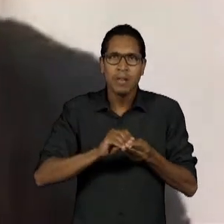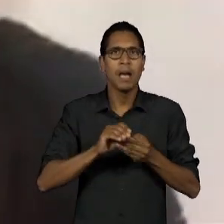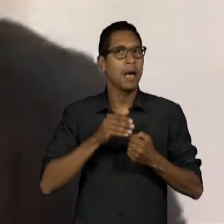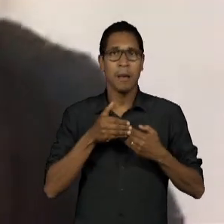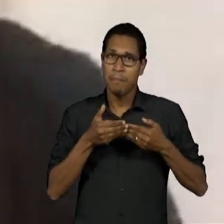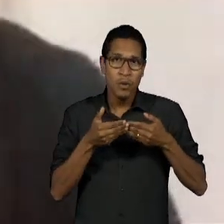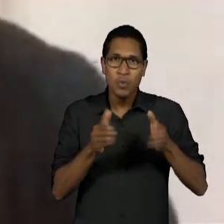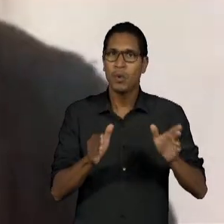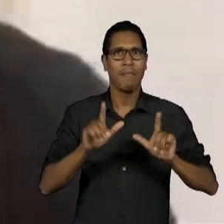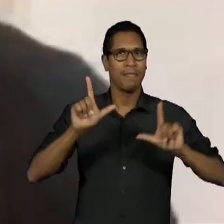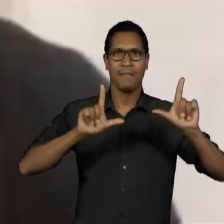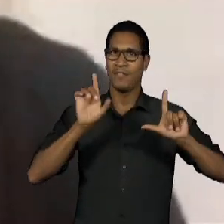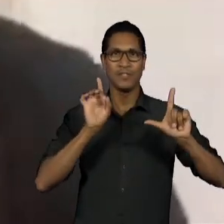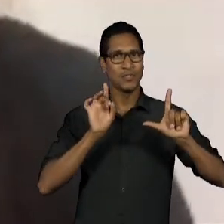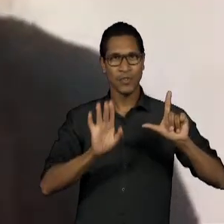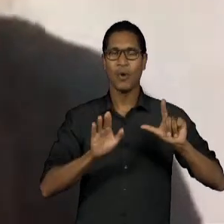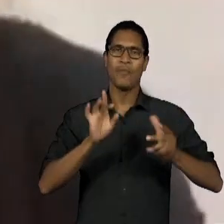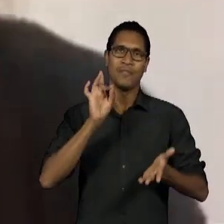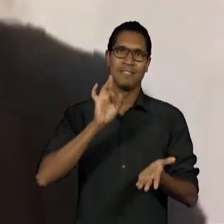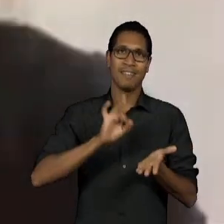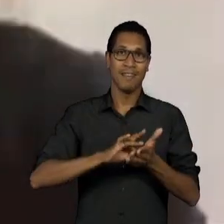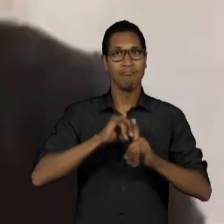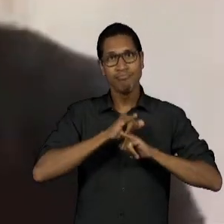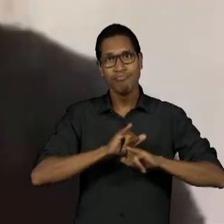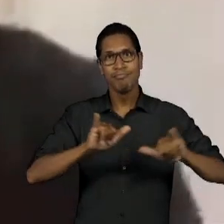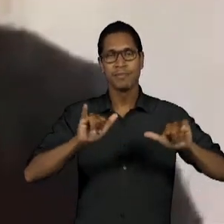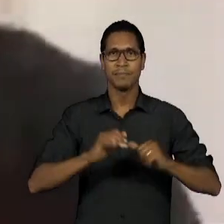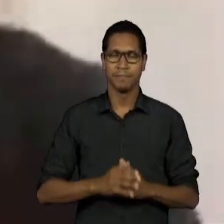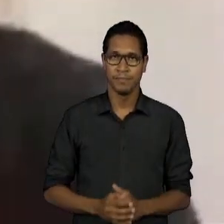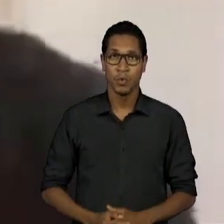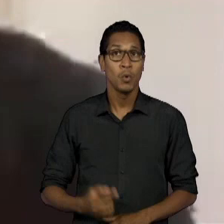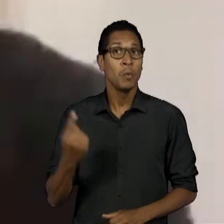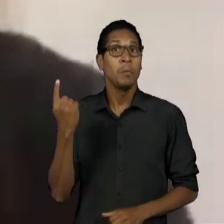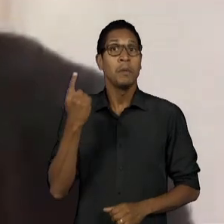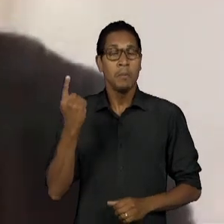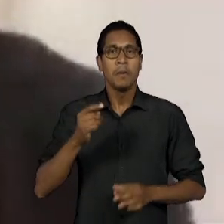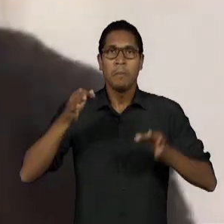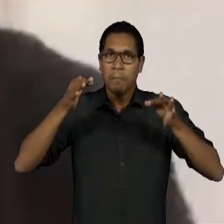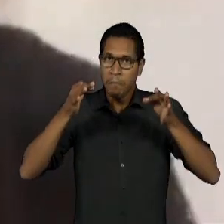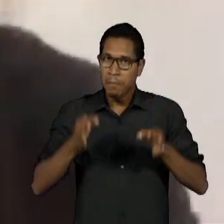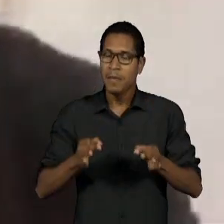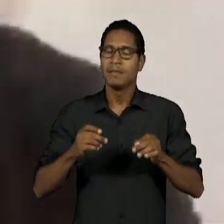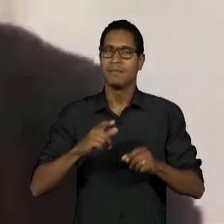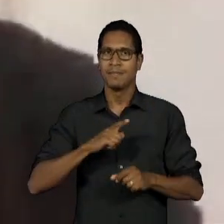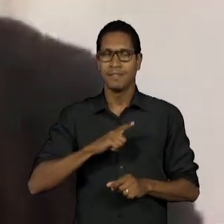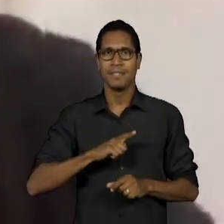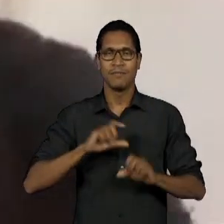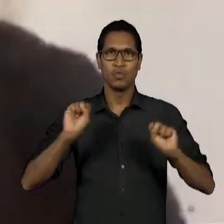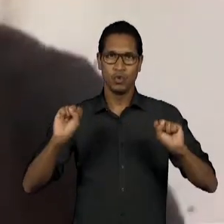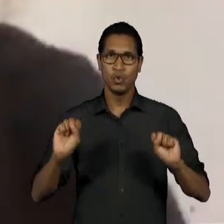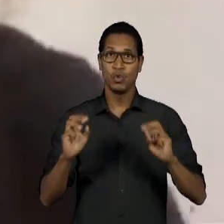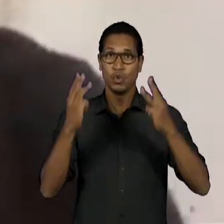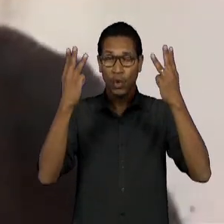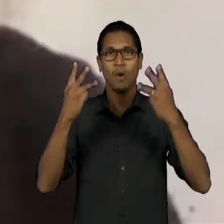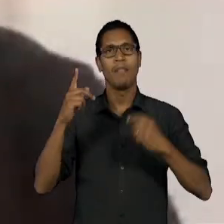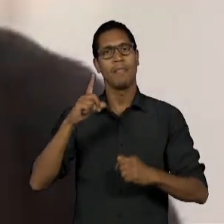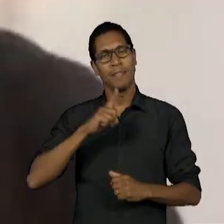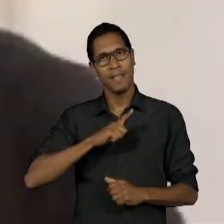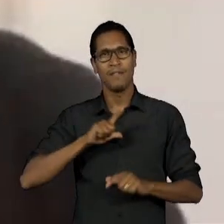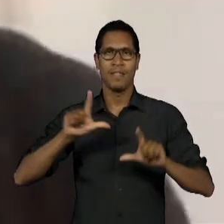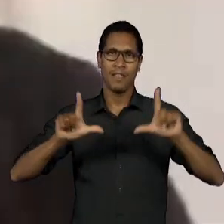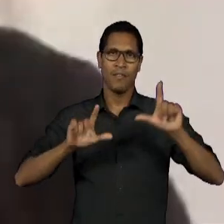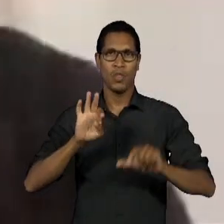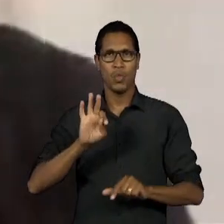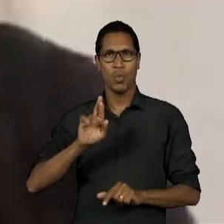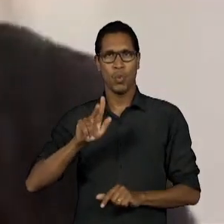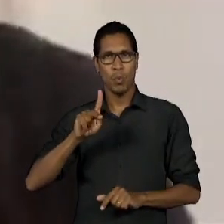de televisão aqui no Brasil. E o primeiro programa show que houve foi na Tupi, aqui no Rio de